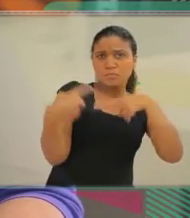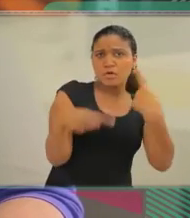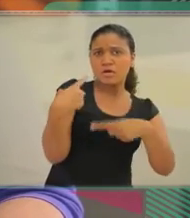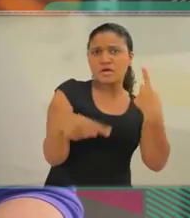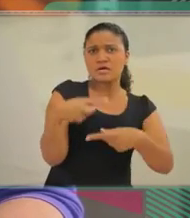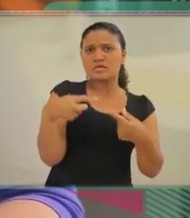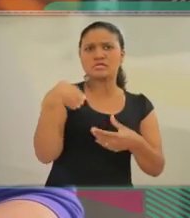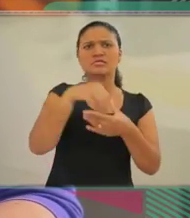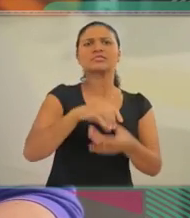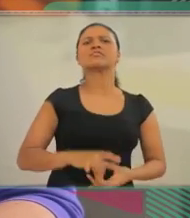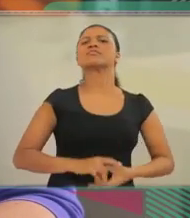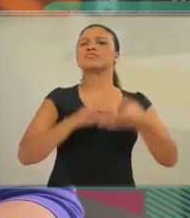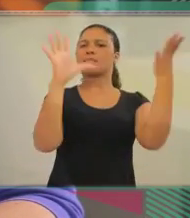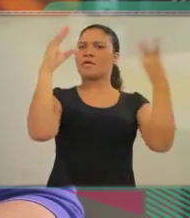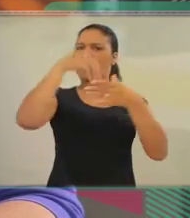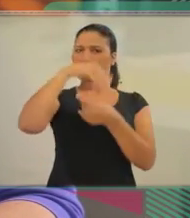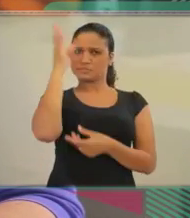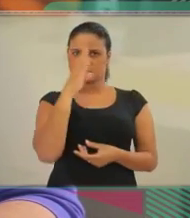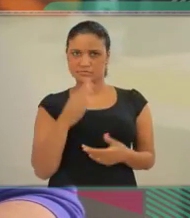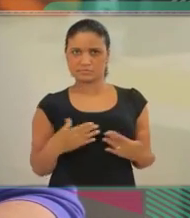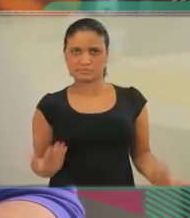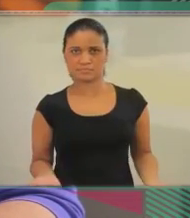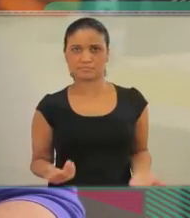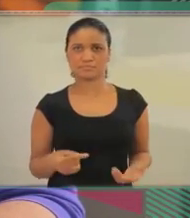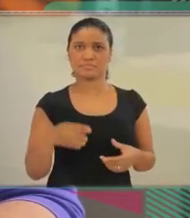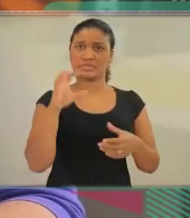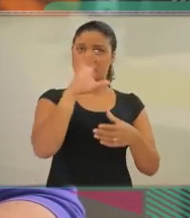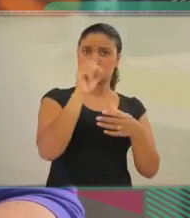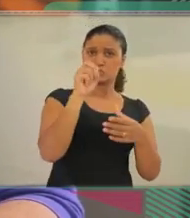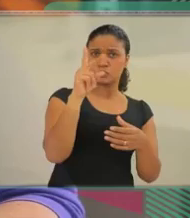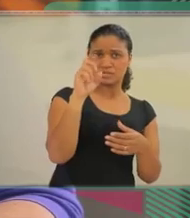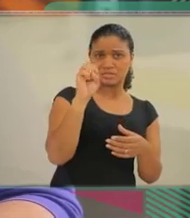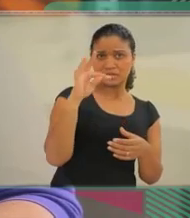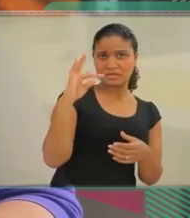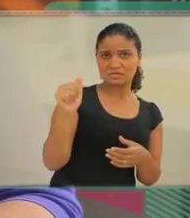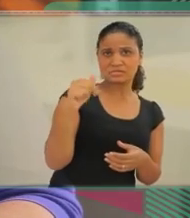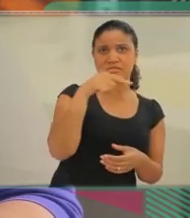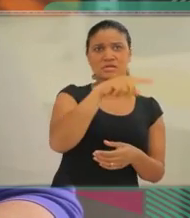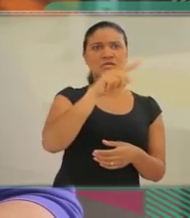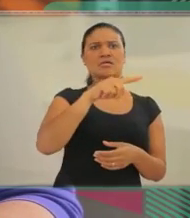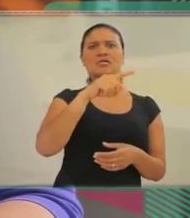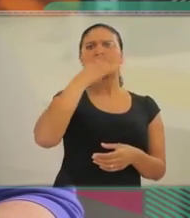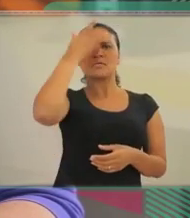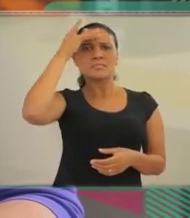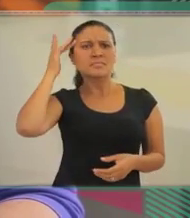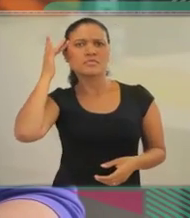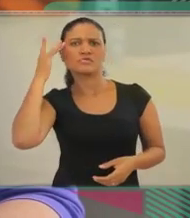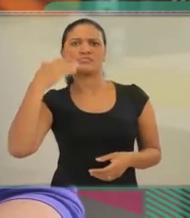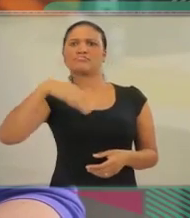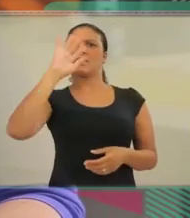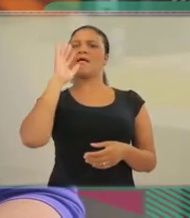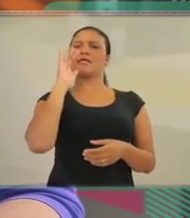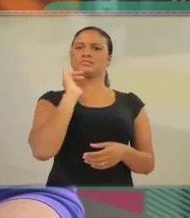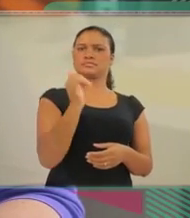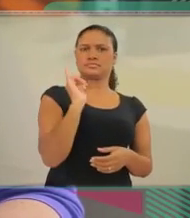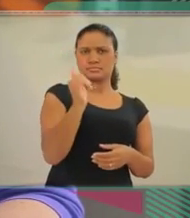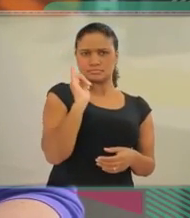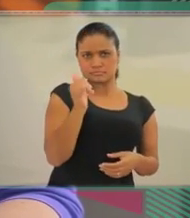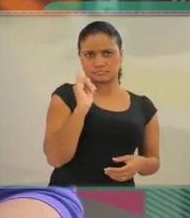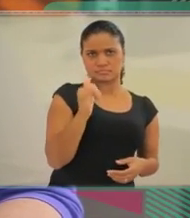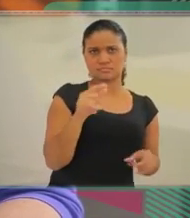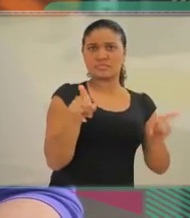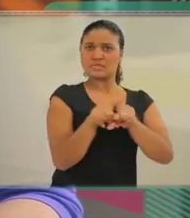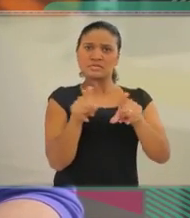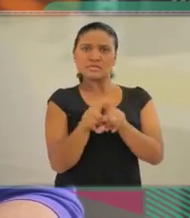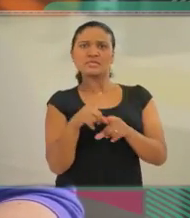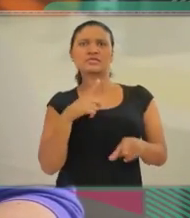veio na esteira do movimento da abertura política, da democracia, a volta da democracia no Brasil. A região sudeste é a região